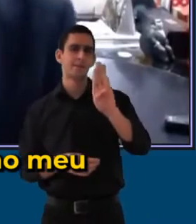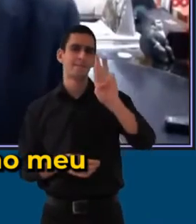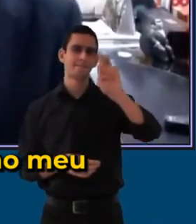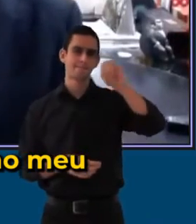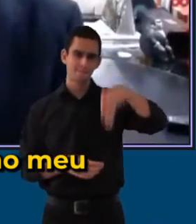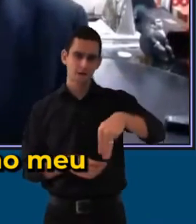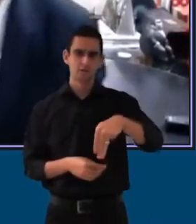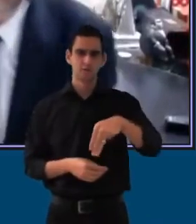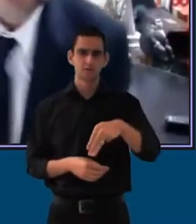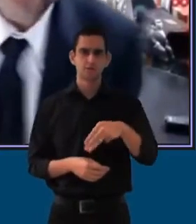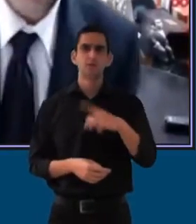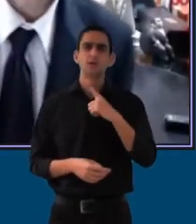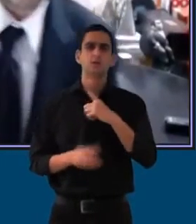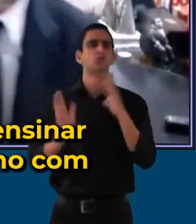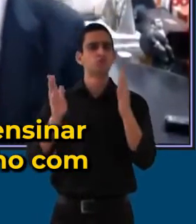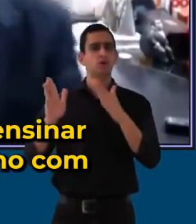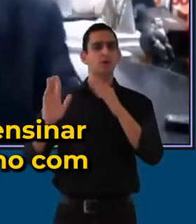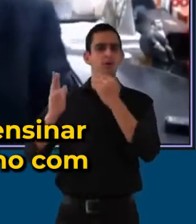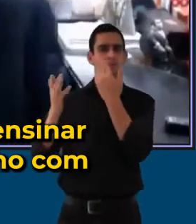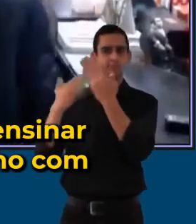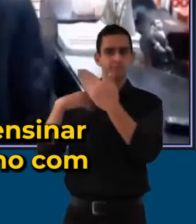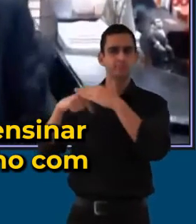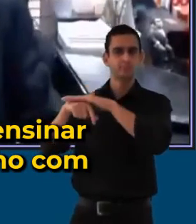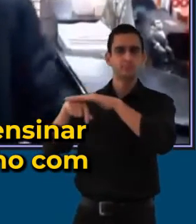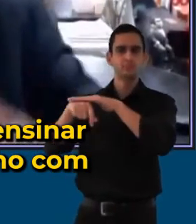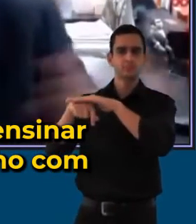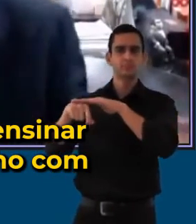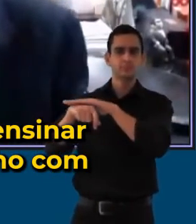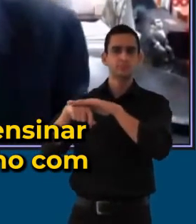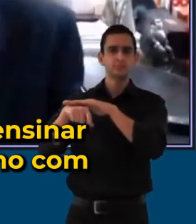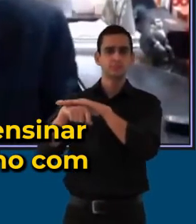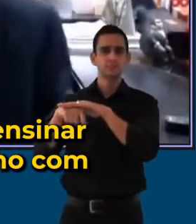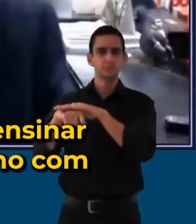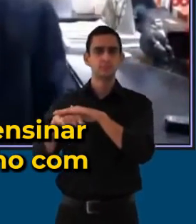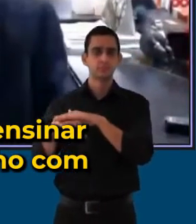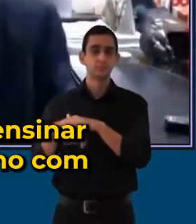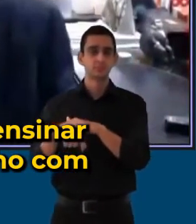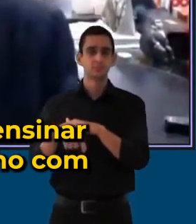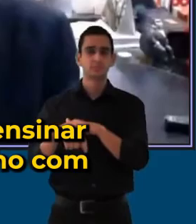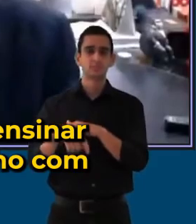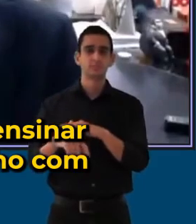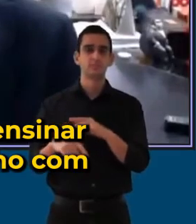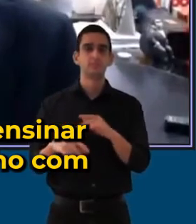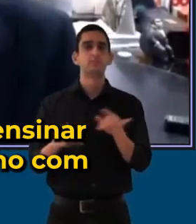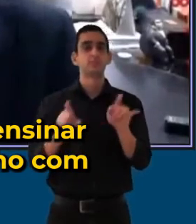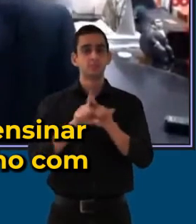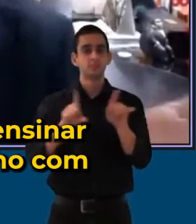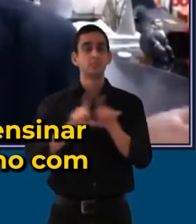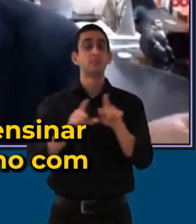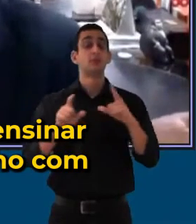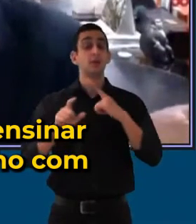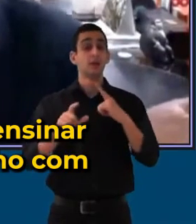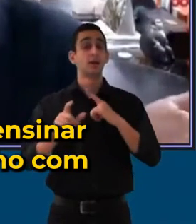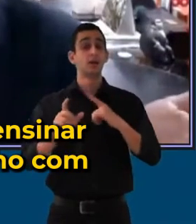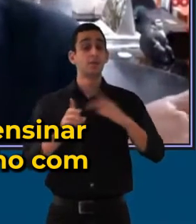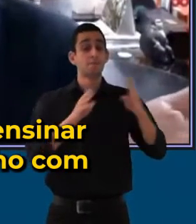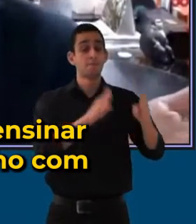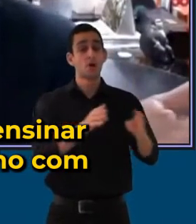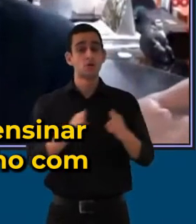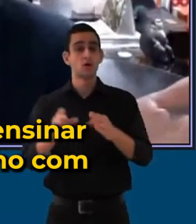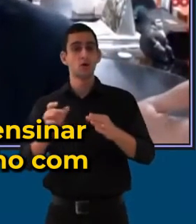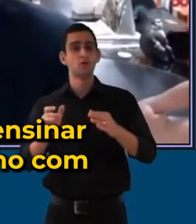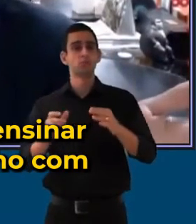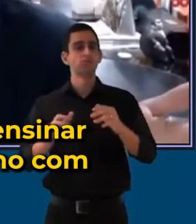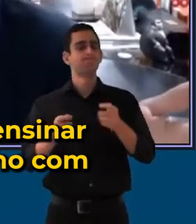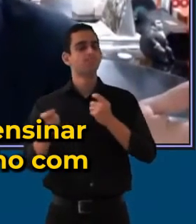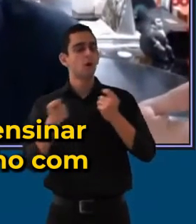gabinete. Assim, eu ia falar assim, quem sou eu para querer ensinar como se conduz um processo, mas eu